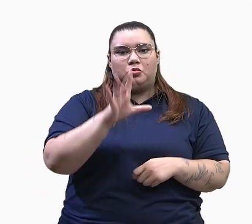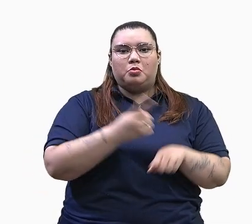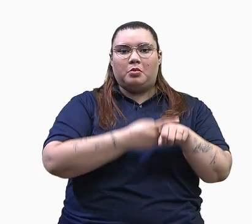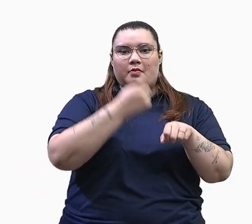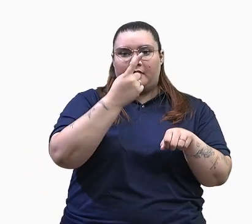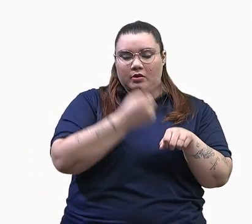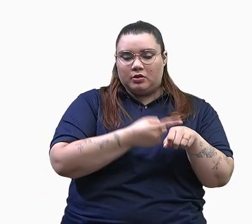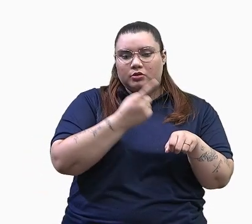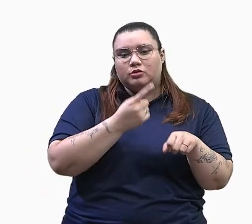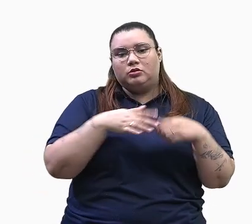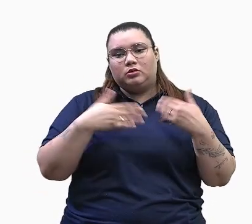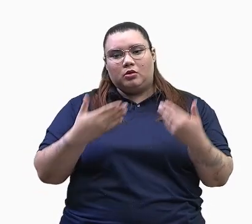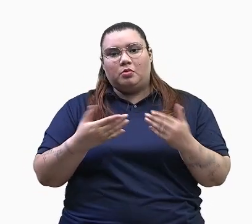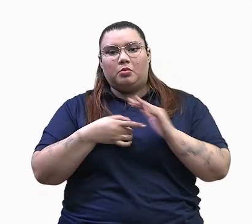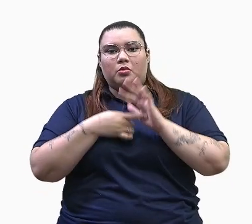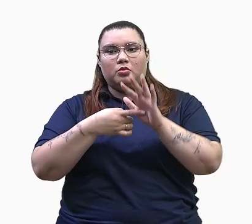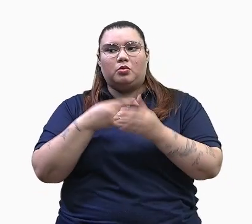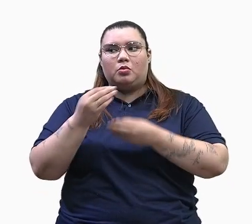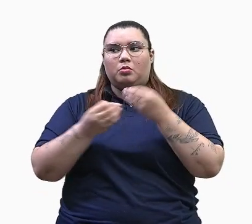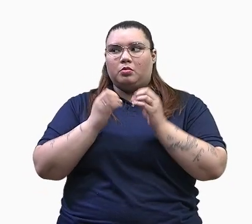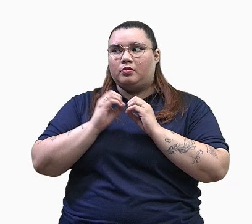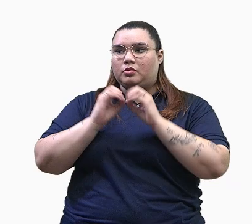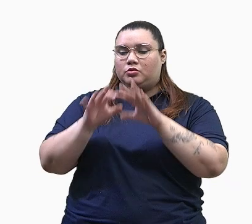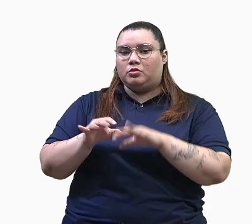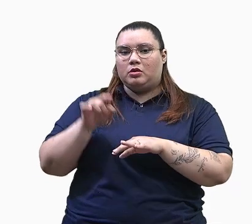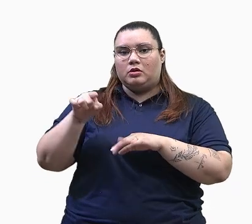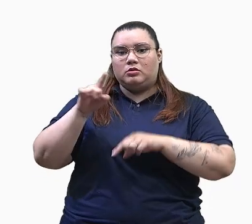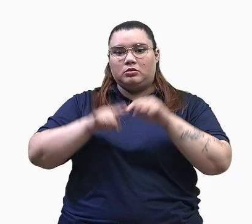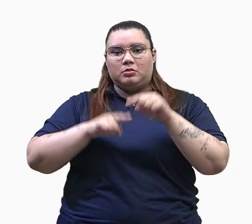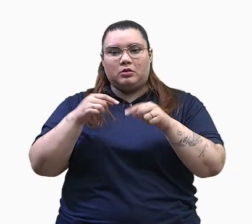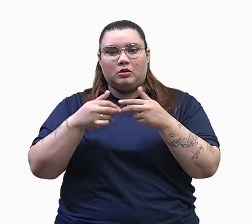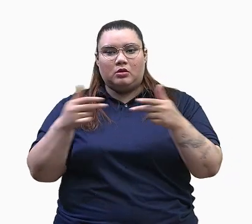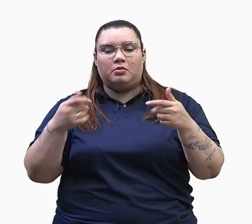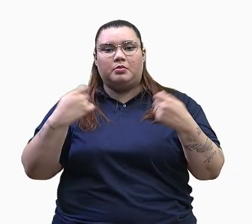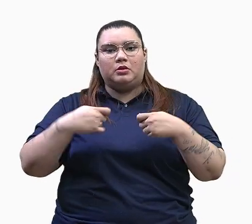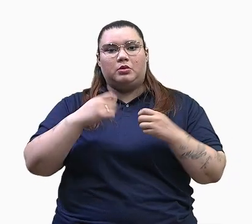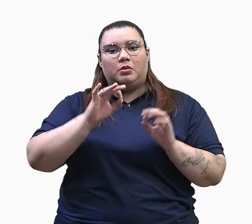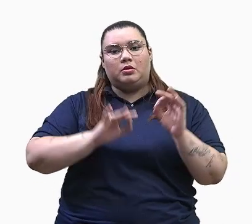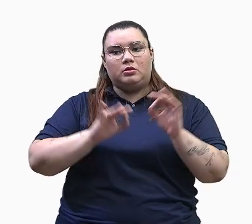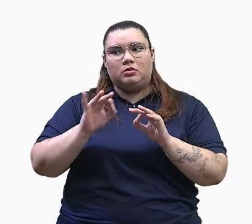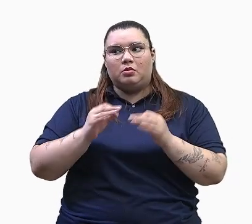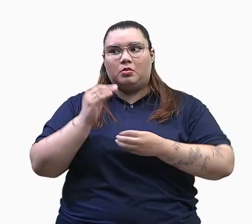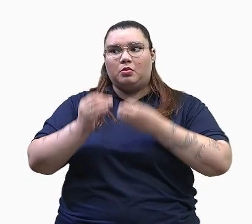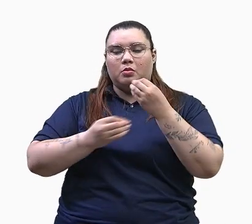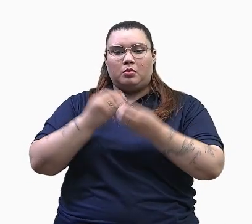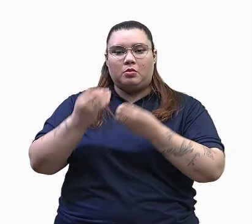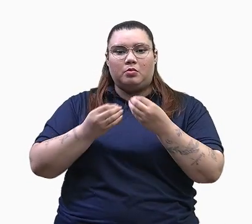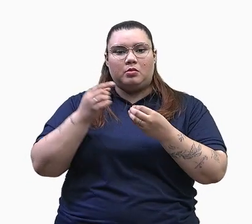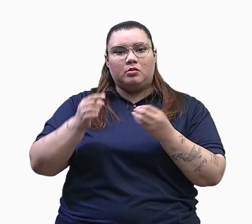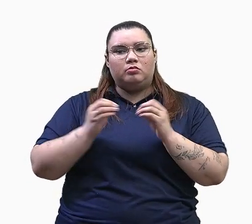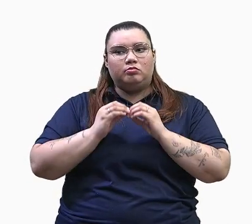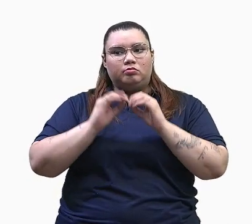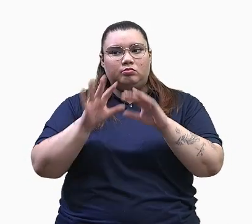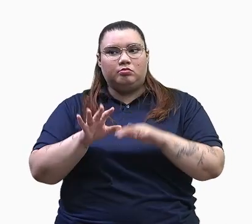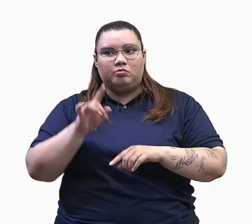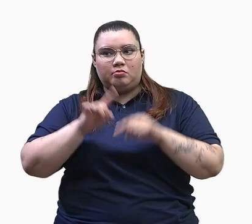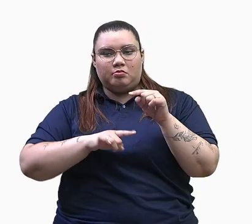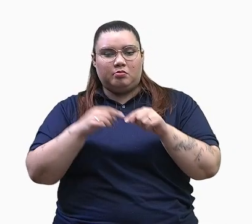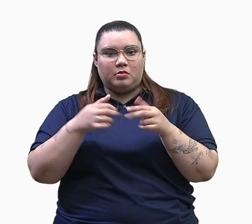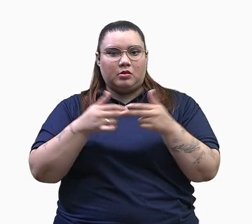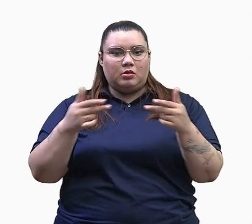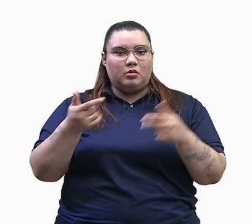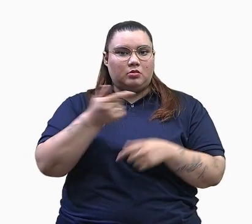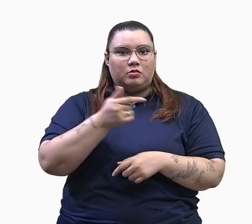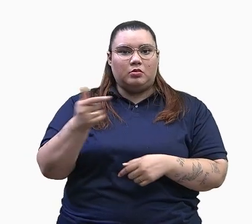descarte desses resíduos, né? Pois a gente precisa também planejar como é que esse resíduo, aquela matéria ali que não vai